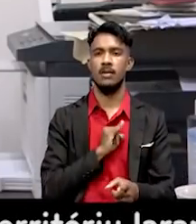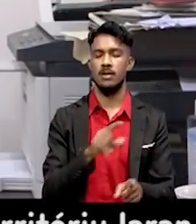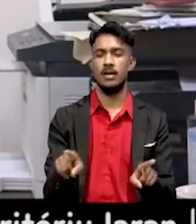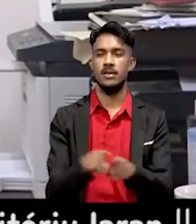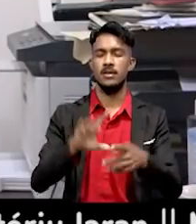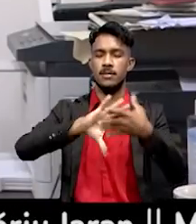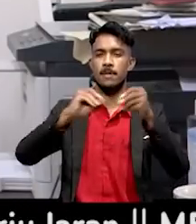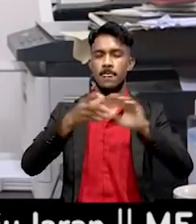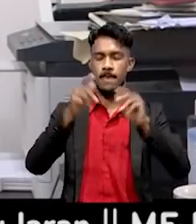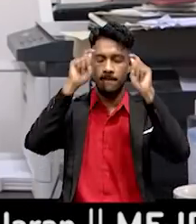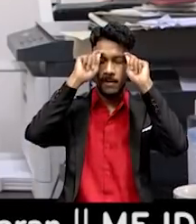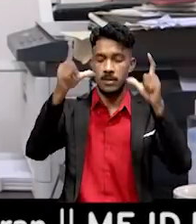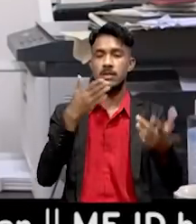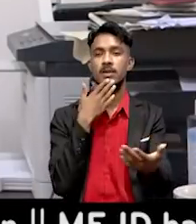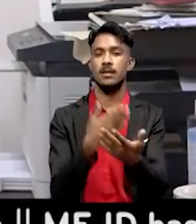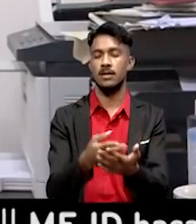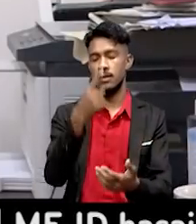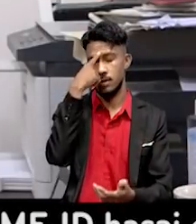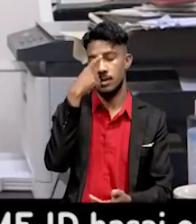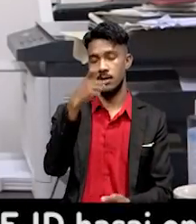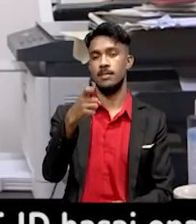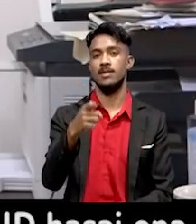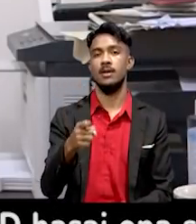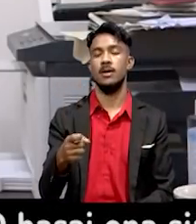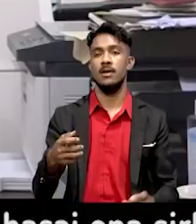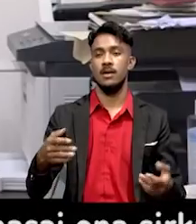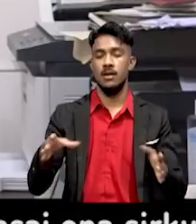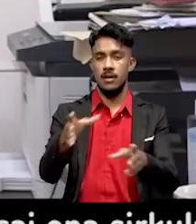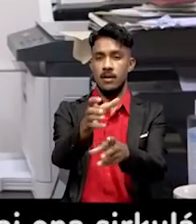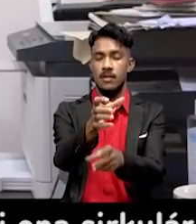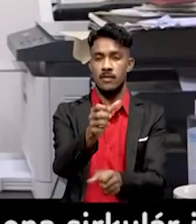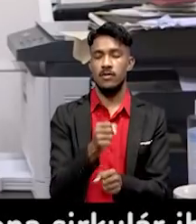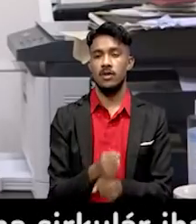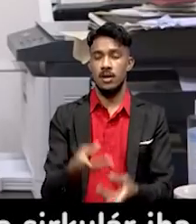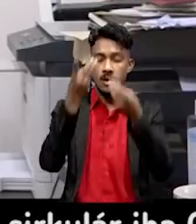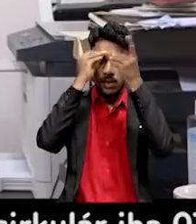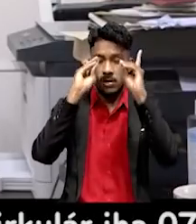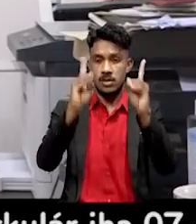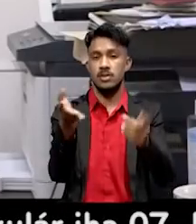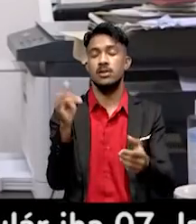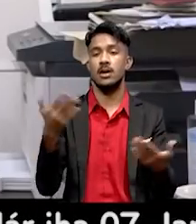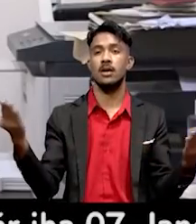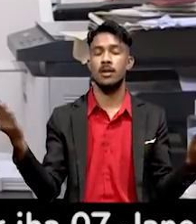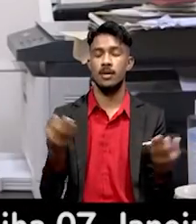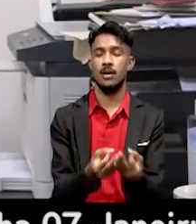dia kita. Tambah Nia se foti decisão ser nebe la importa se